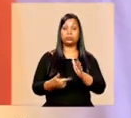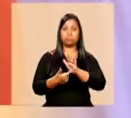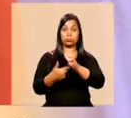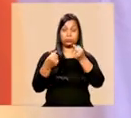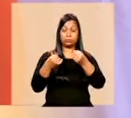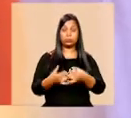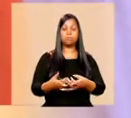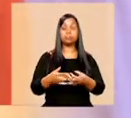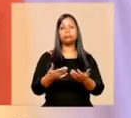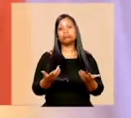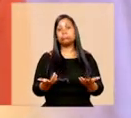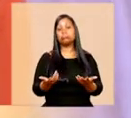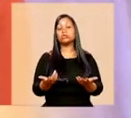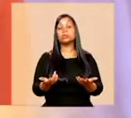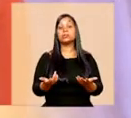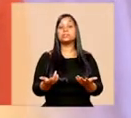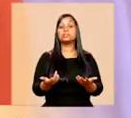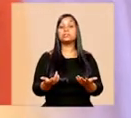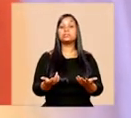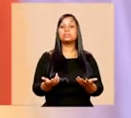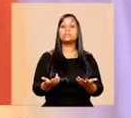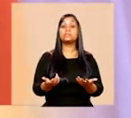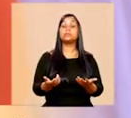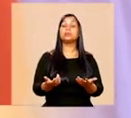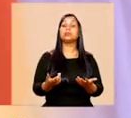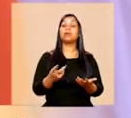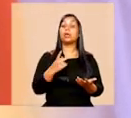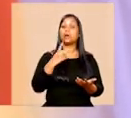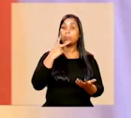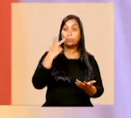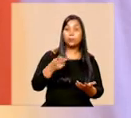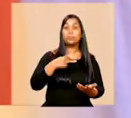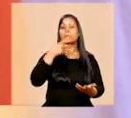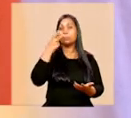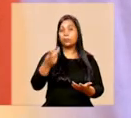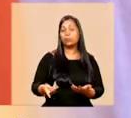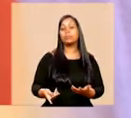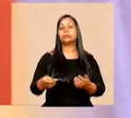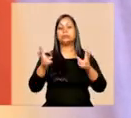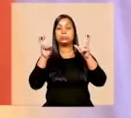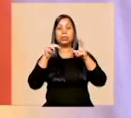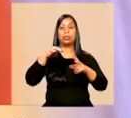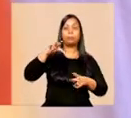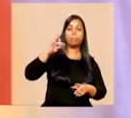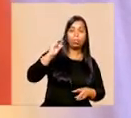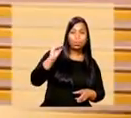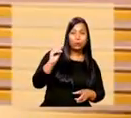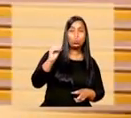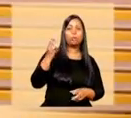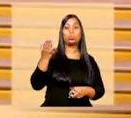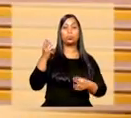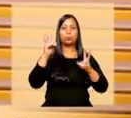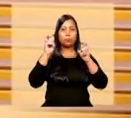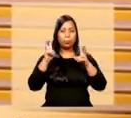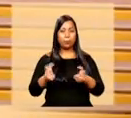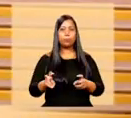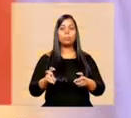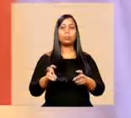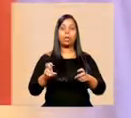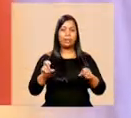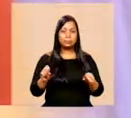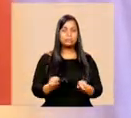Sim. Deve ser mais dito, né? Esses tabus, esses mitos, devem